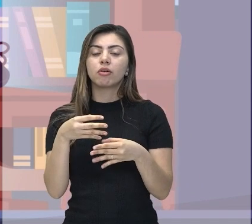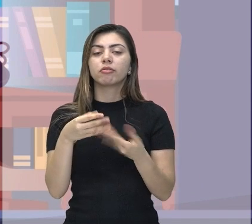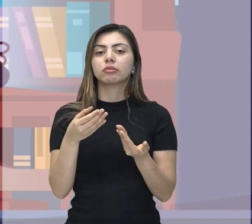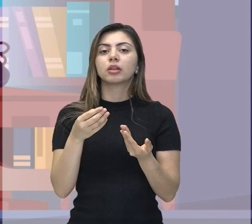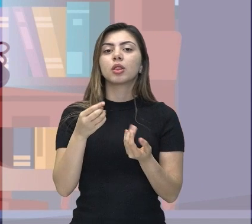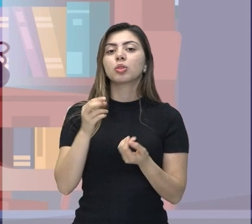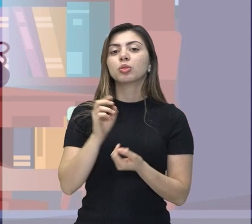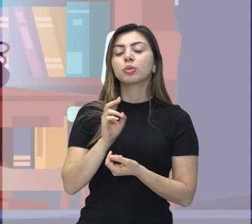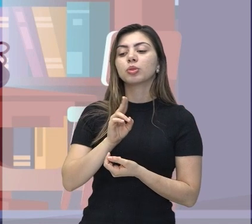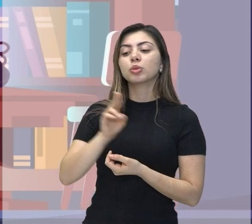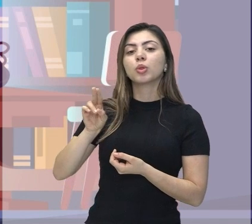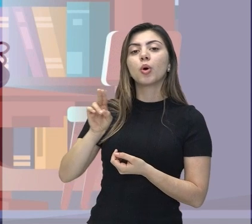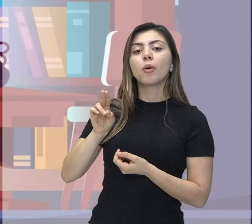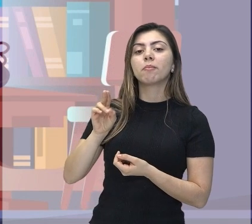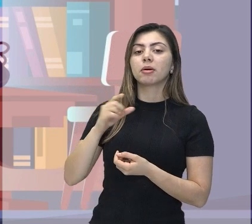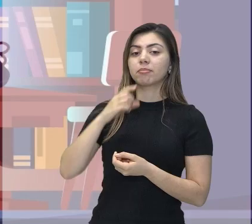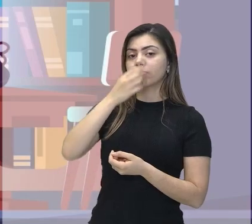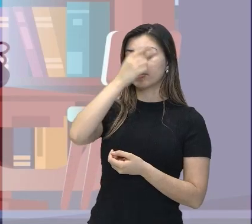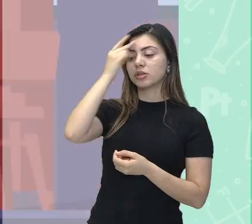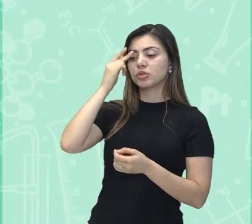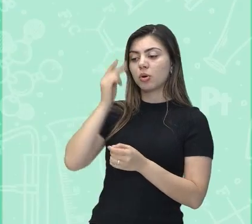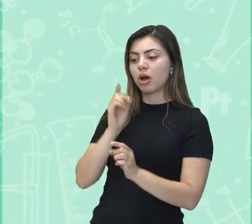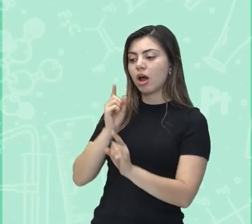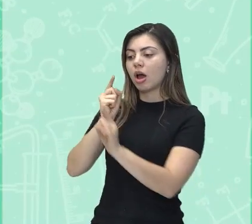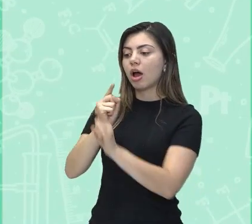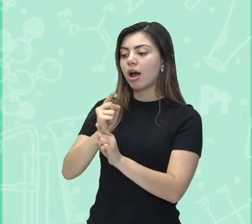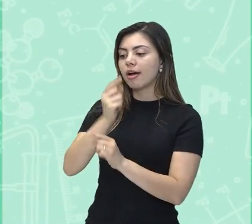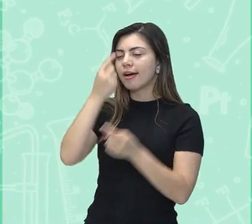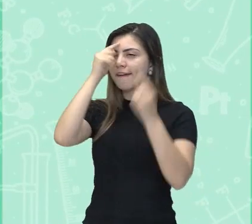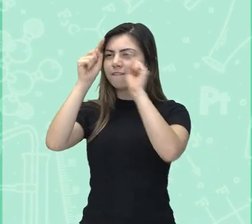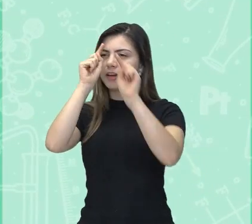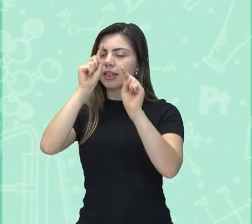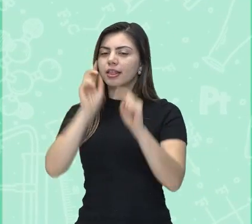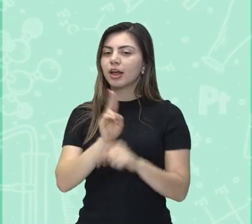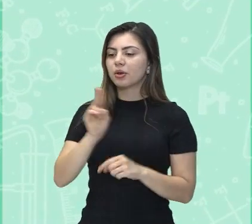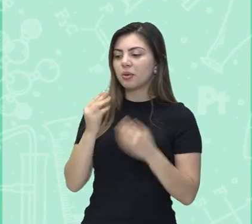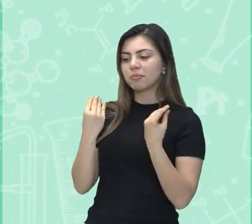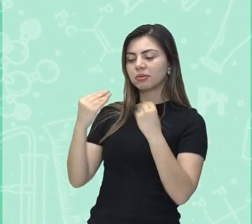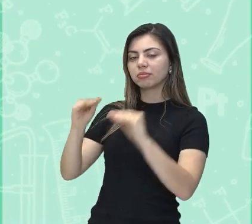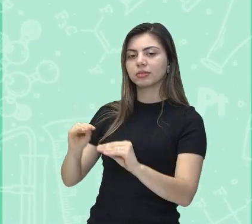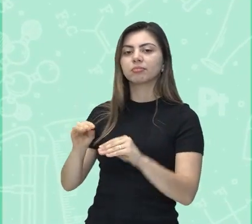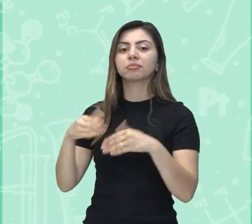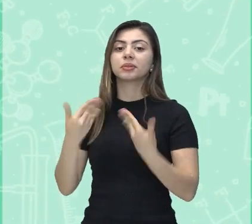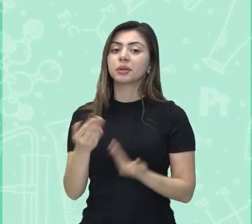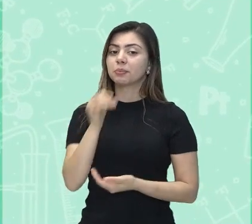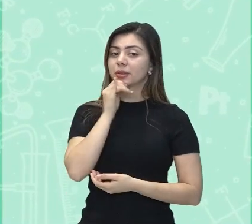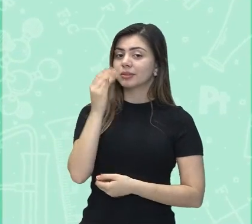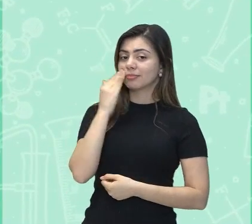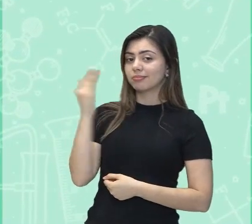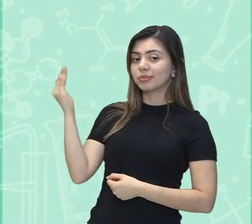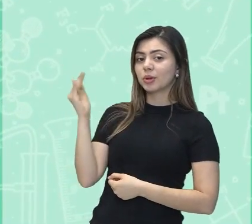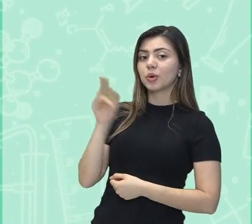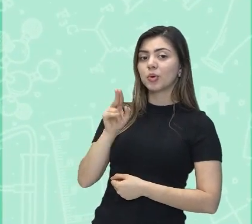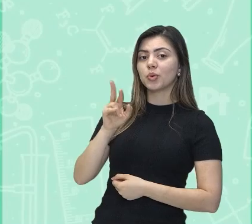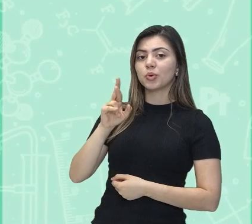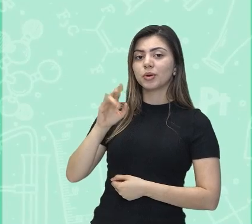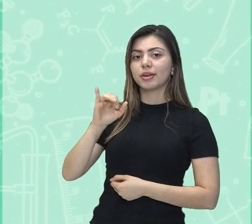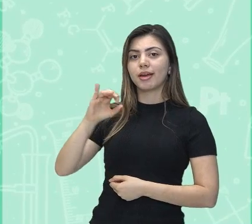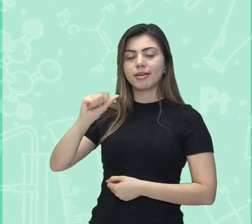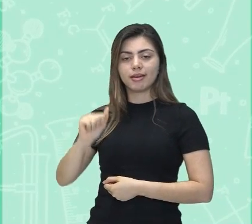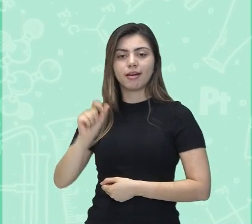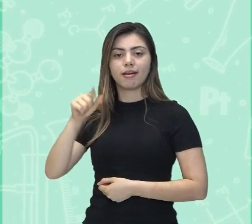nome escolhido pelo seu descobridor. Assim, a ureia, que é uma